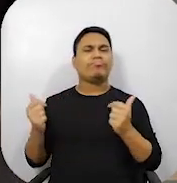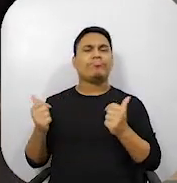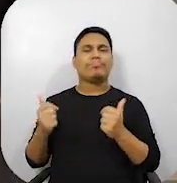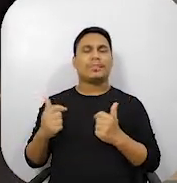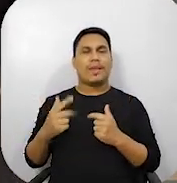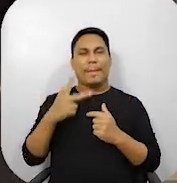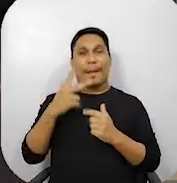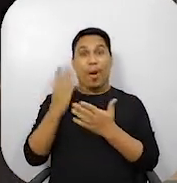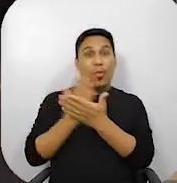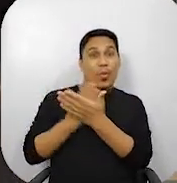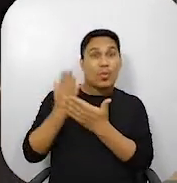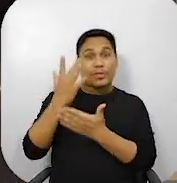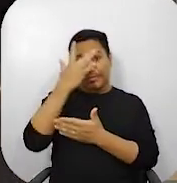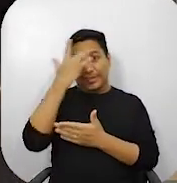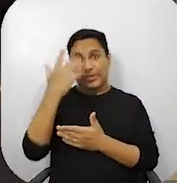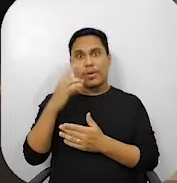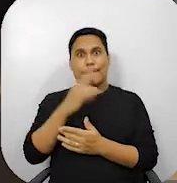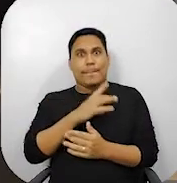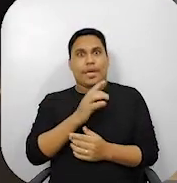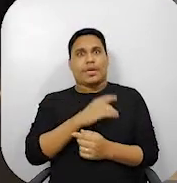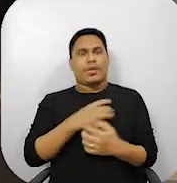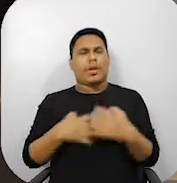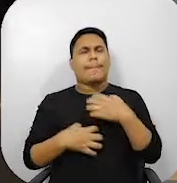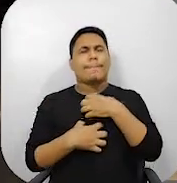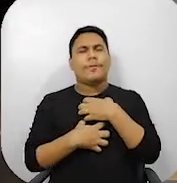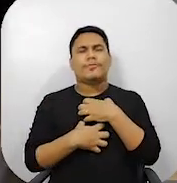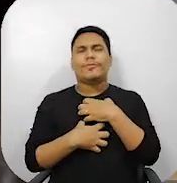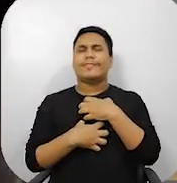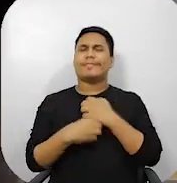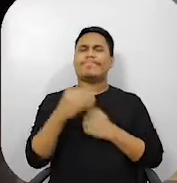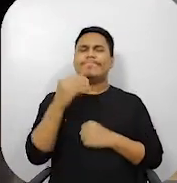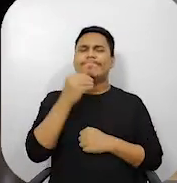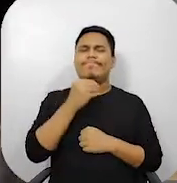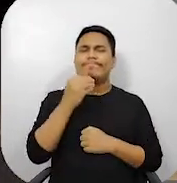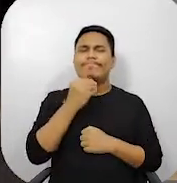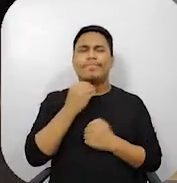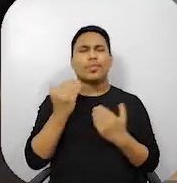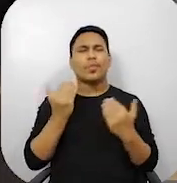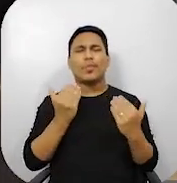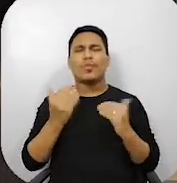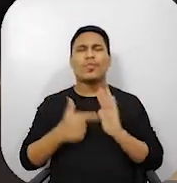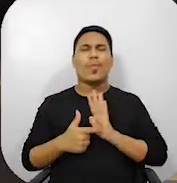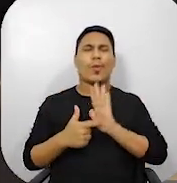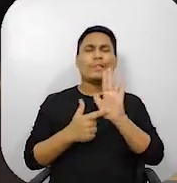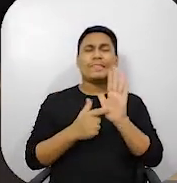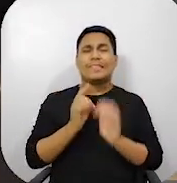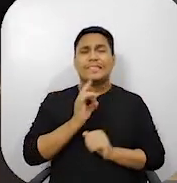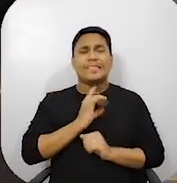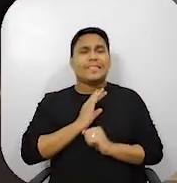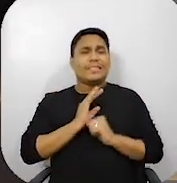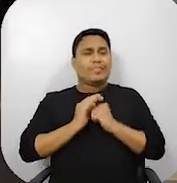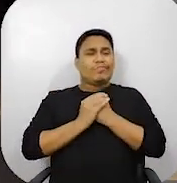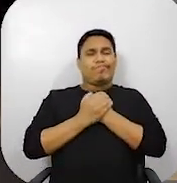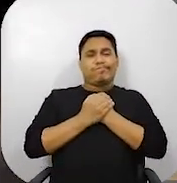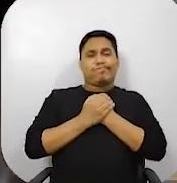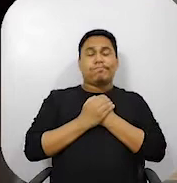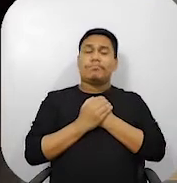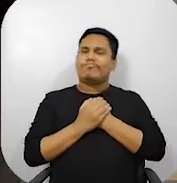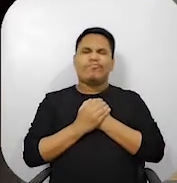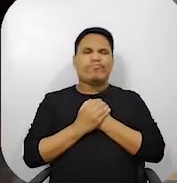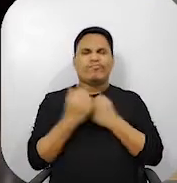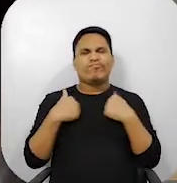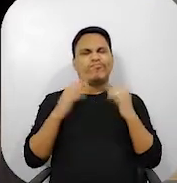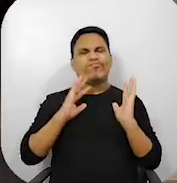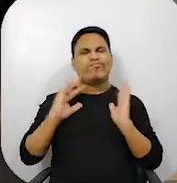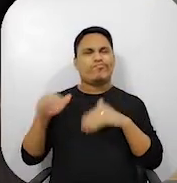interior né assim as suas emoções as suas dúvidas sabe seus questionamentos então aquilo